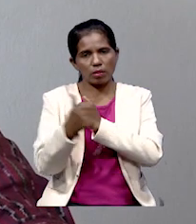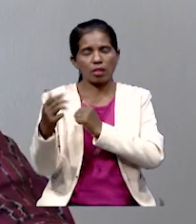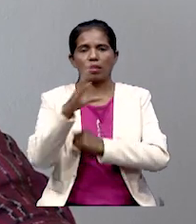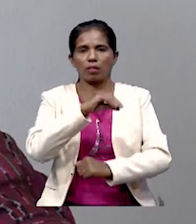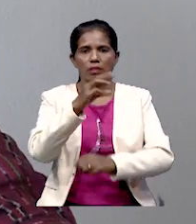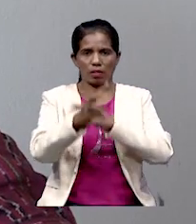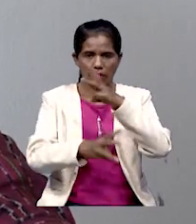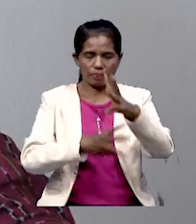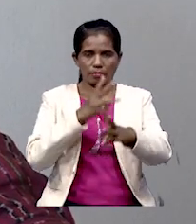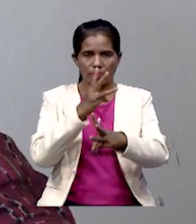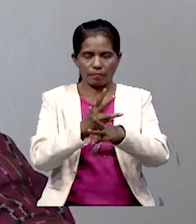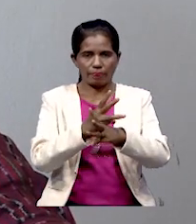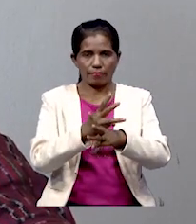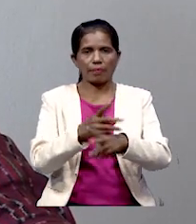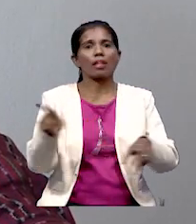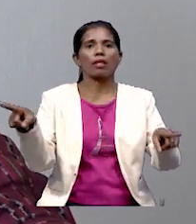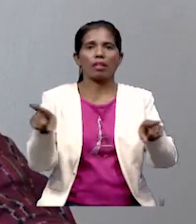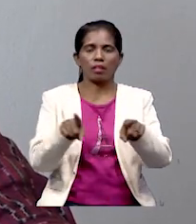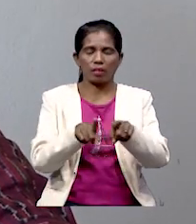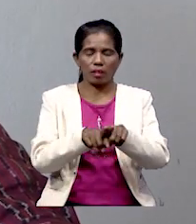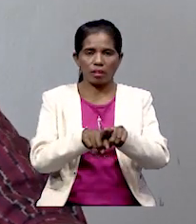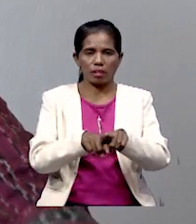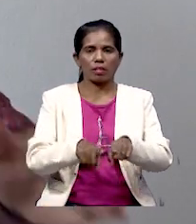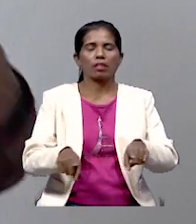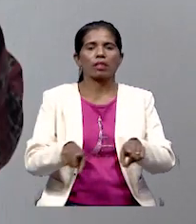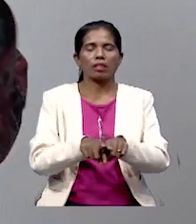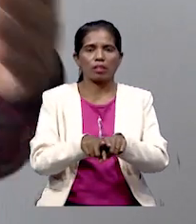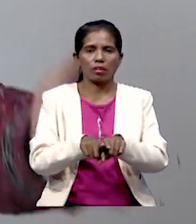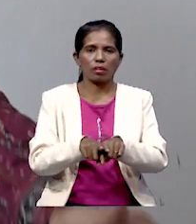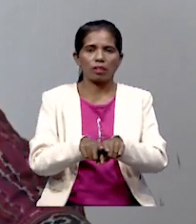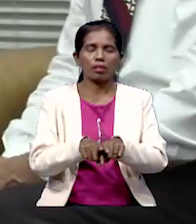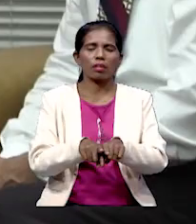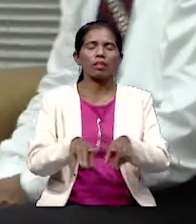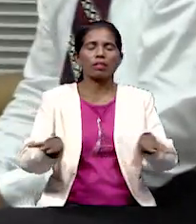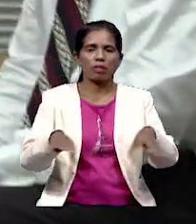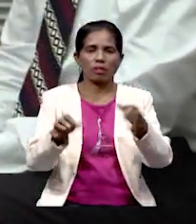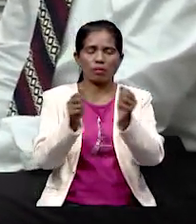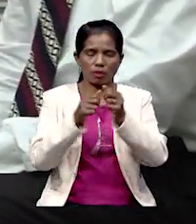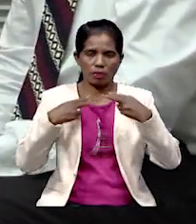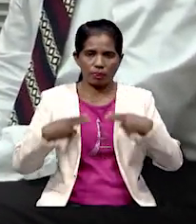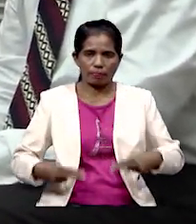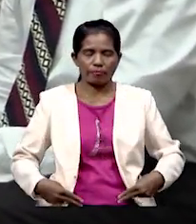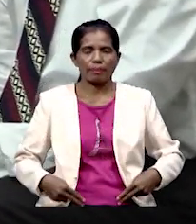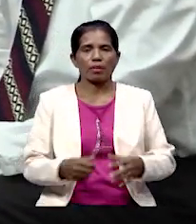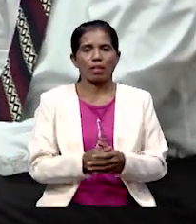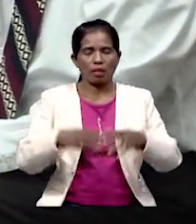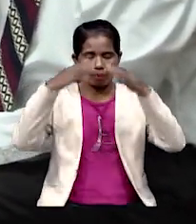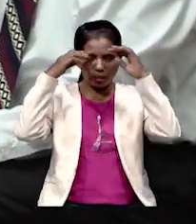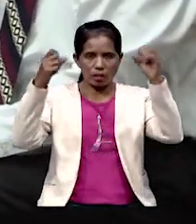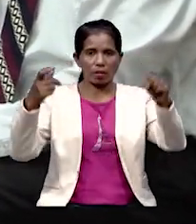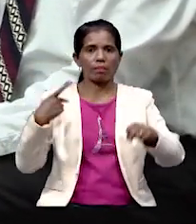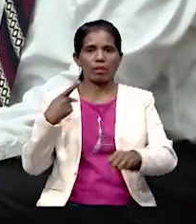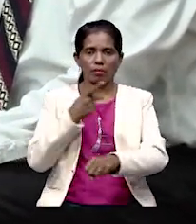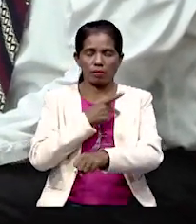né? Fraternidade humana, né? Uma mensagem. Presidente do Parlamento